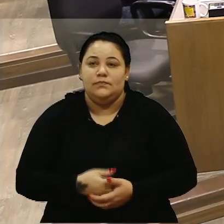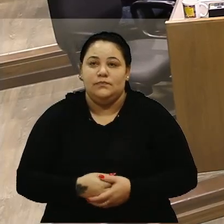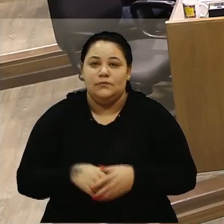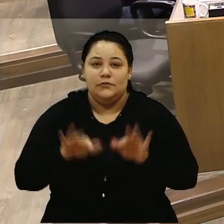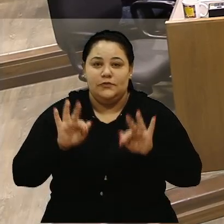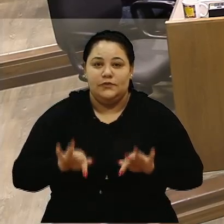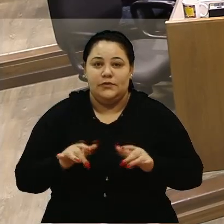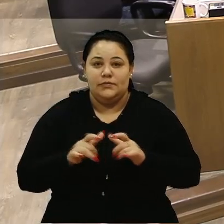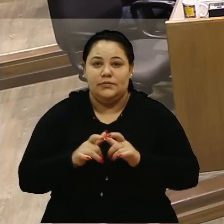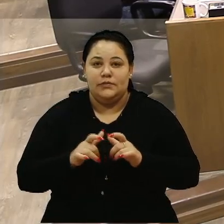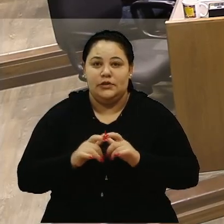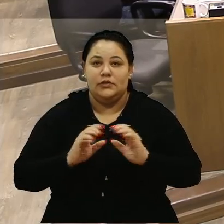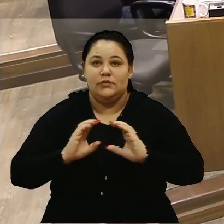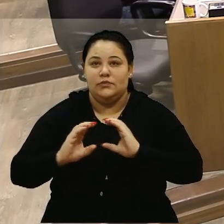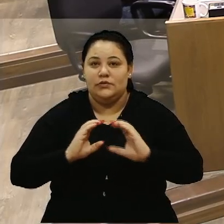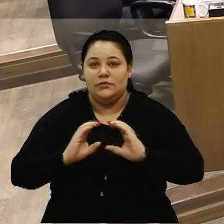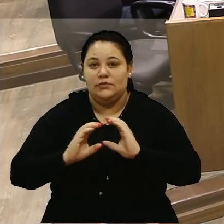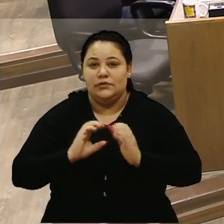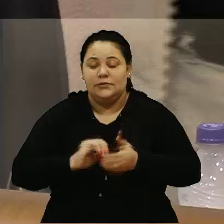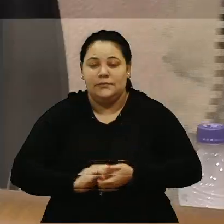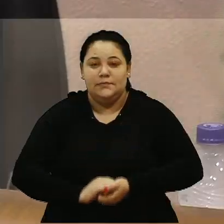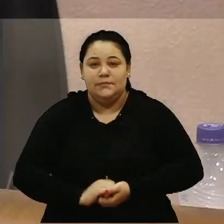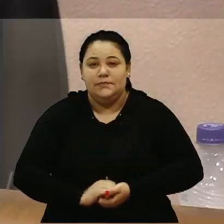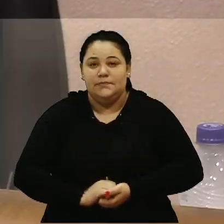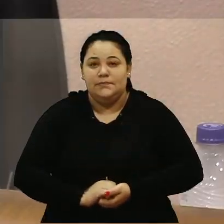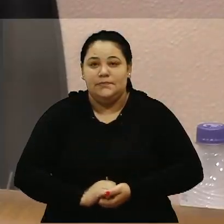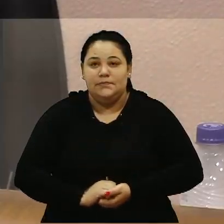Encerradas as pequenas comunicações.